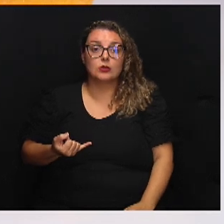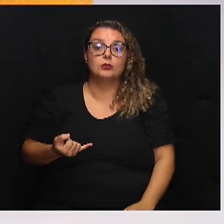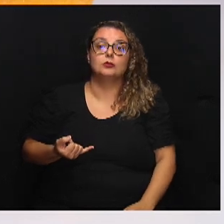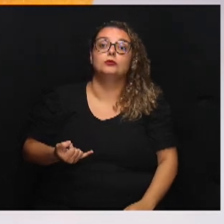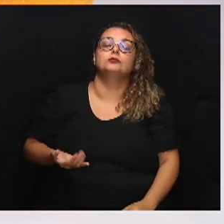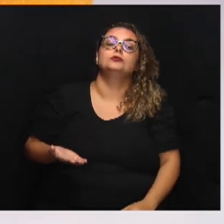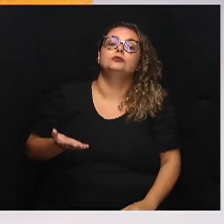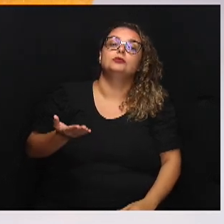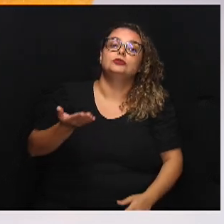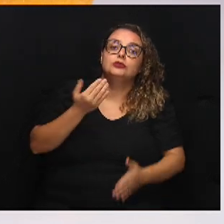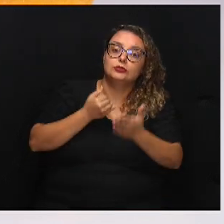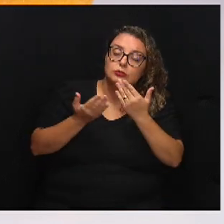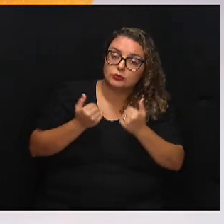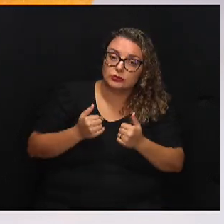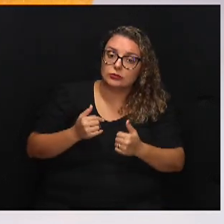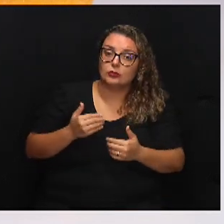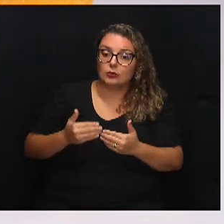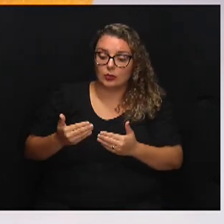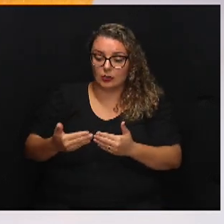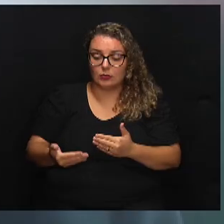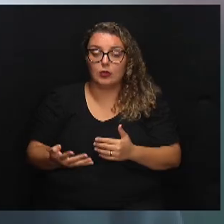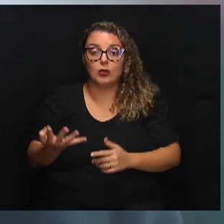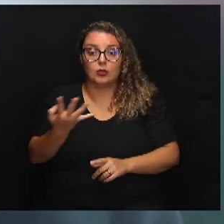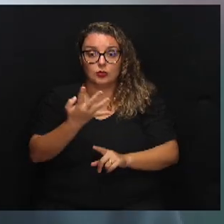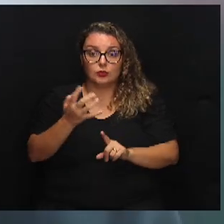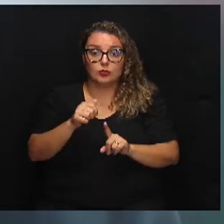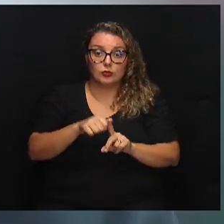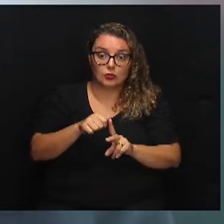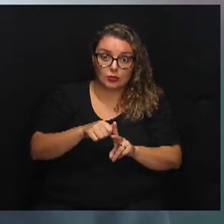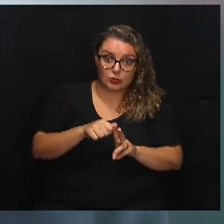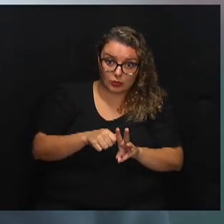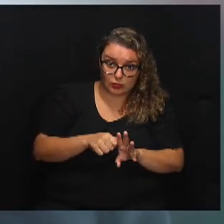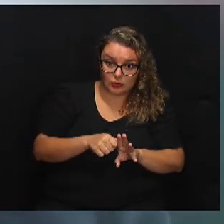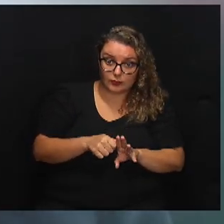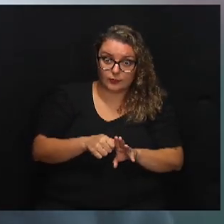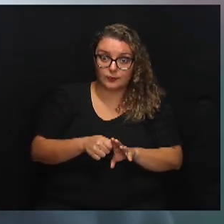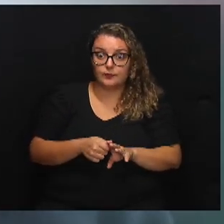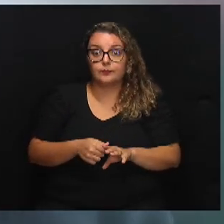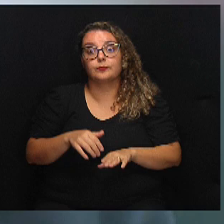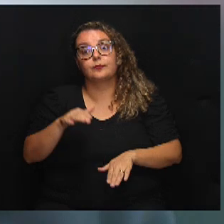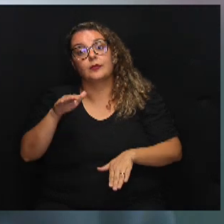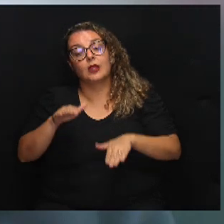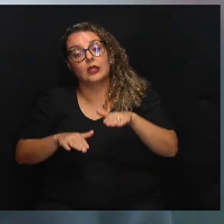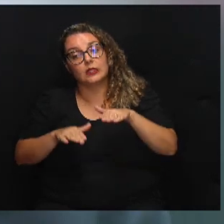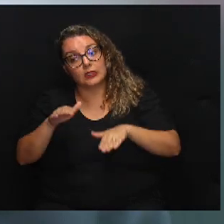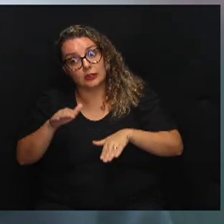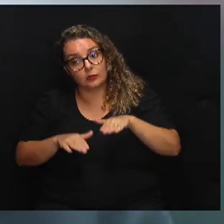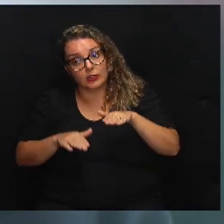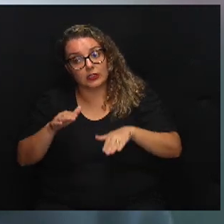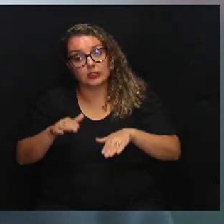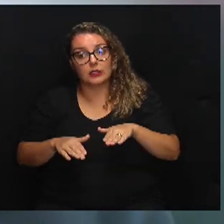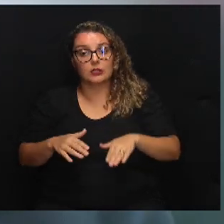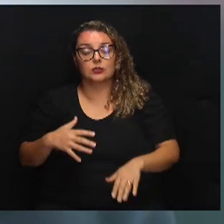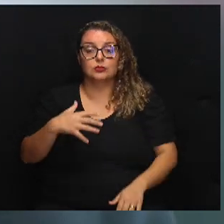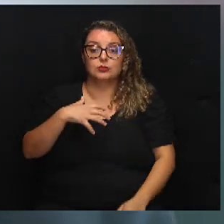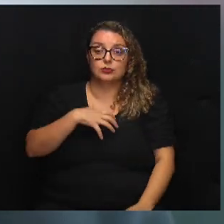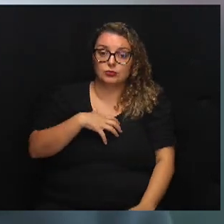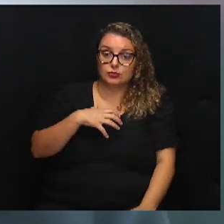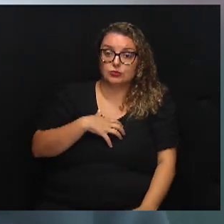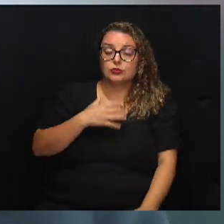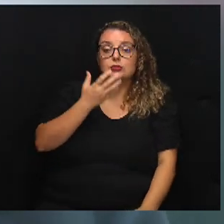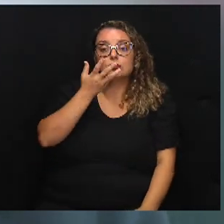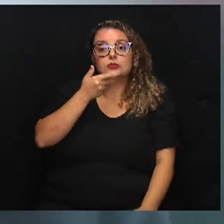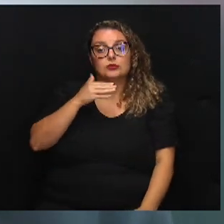introdução já a partir do 4º mês de vida, dependendo das condições da